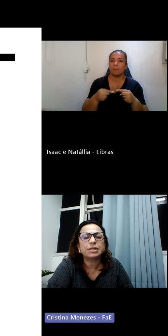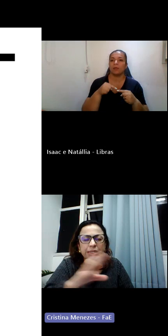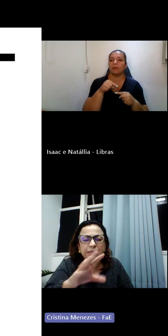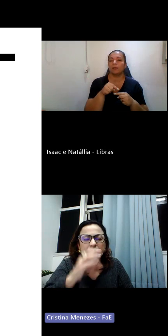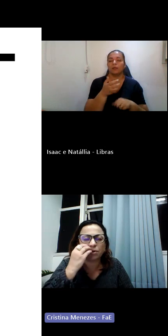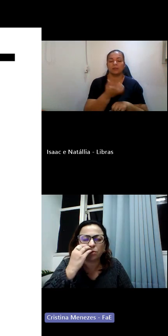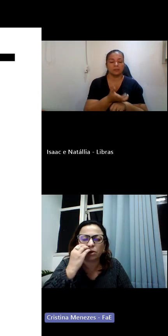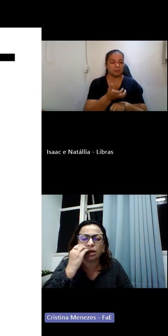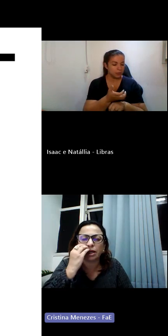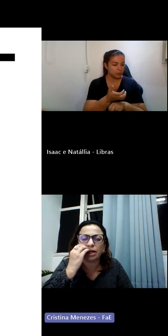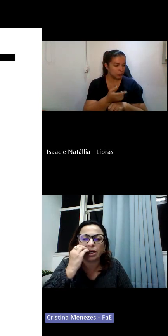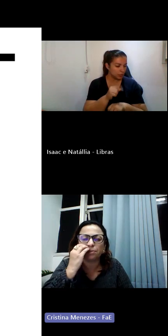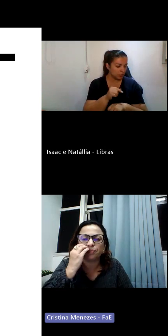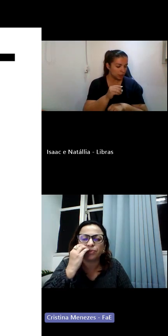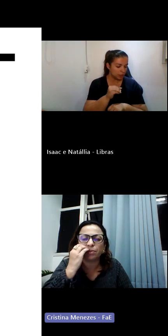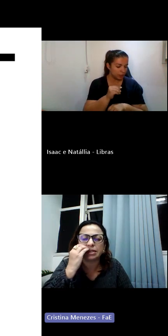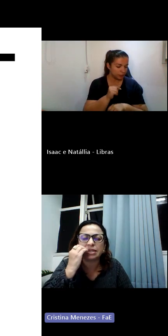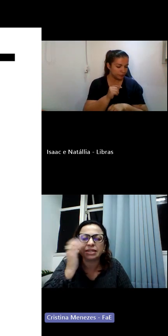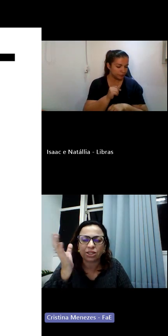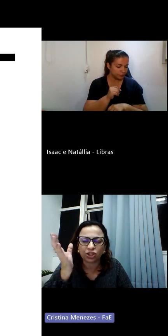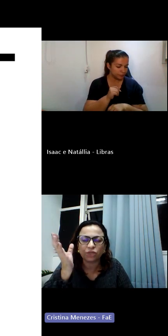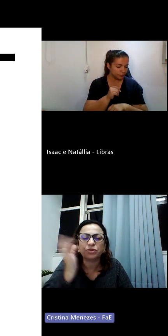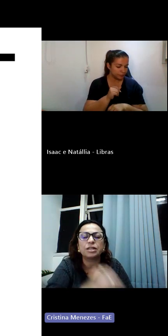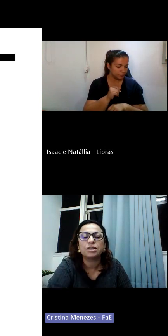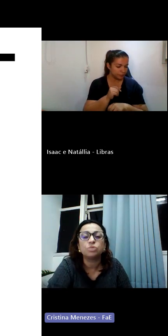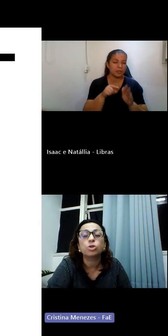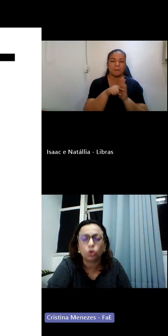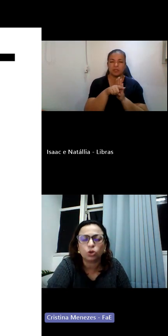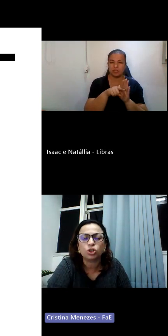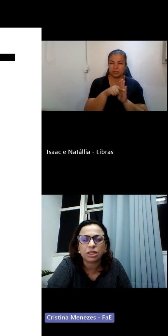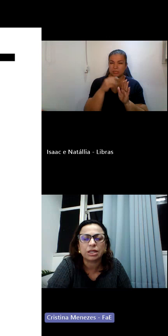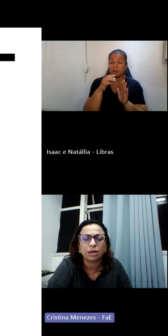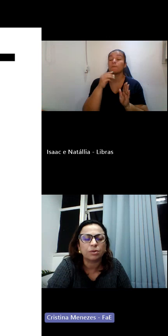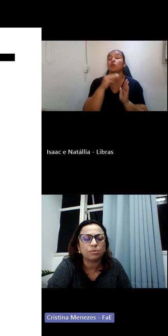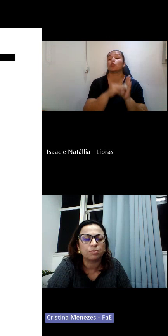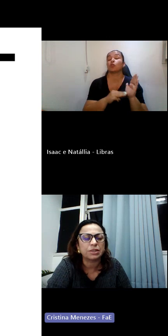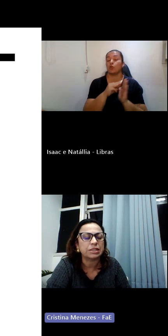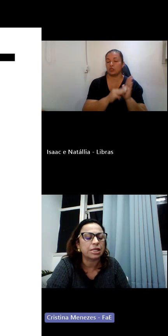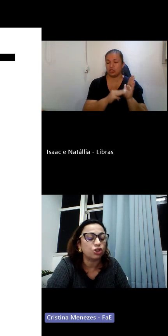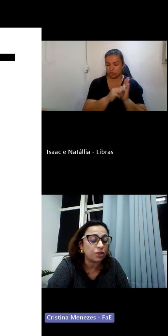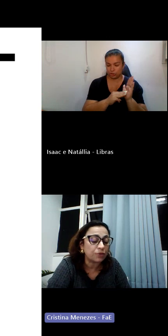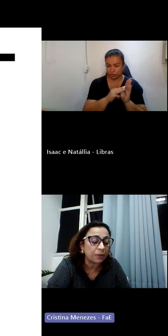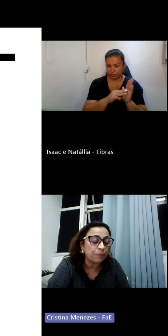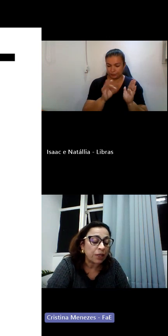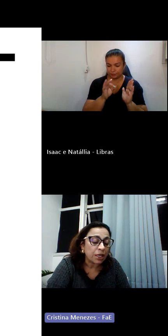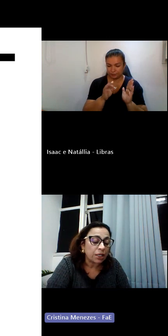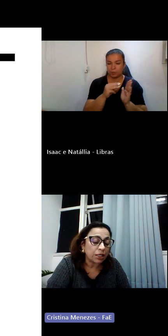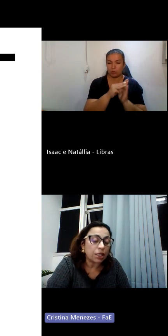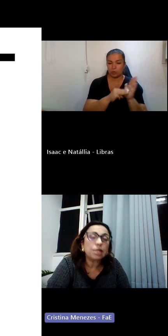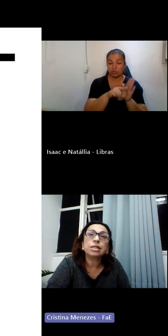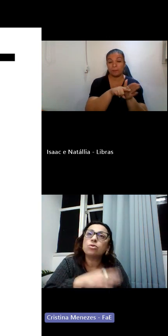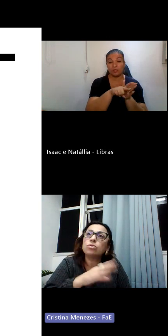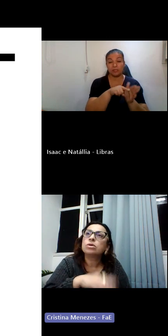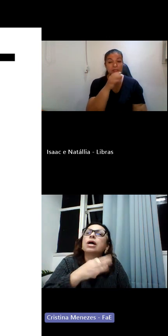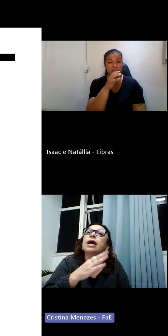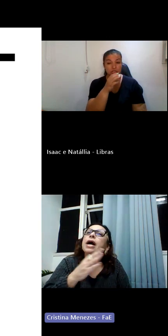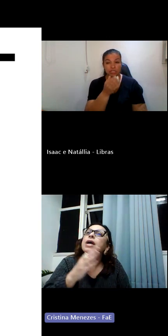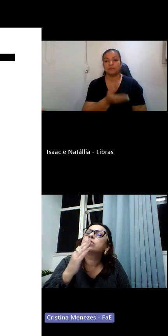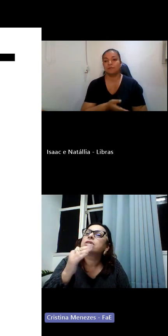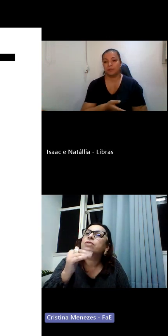de pesquisa, né? Pesquisa Metodologia. científica, de metodologia da pesquisa científica, né?